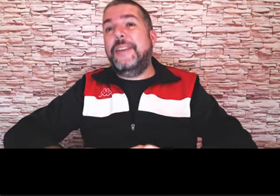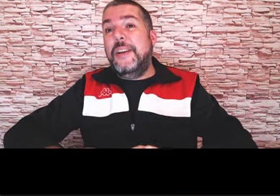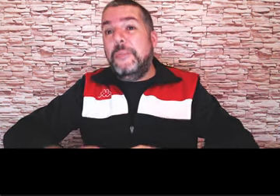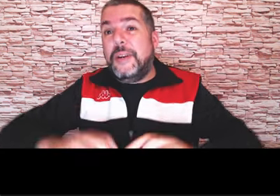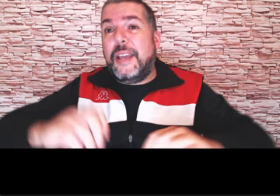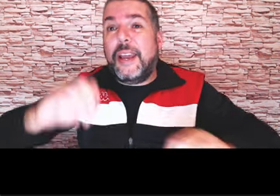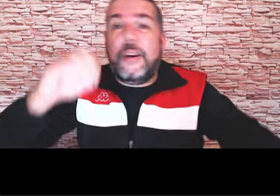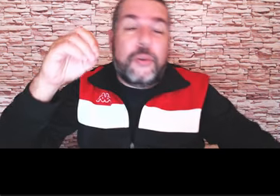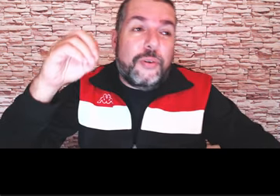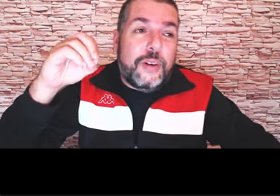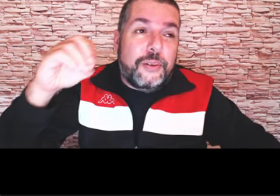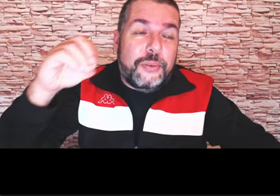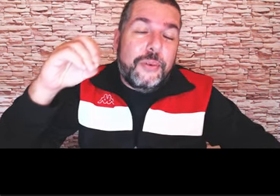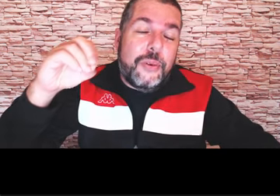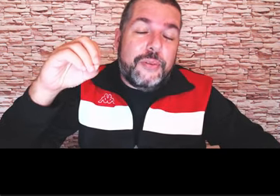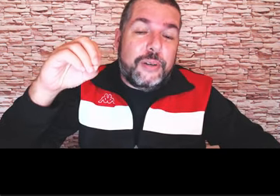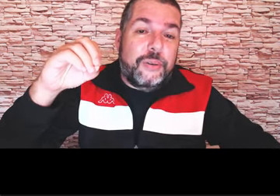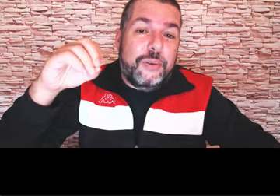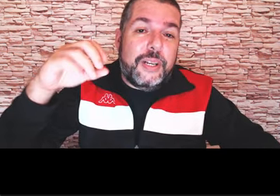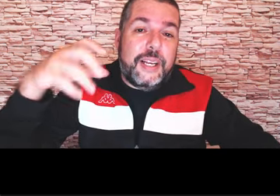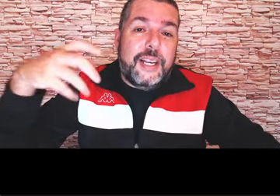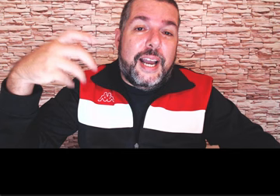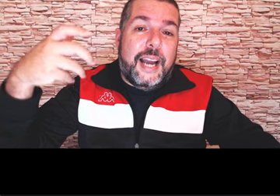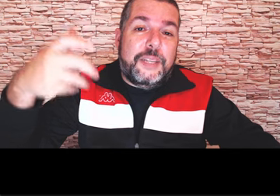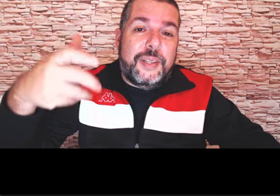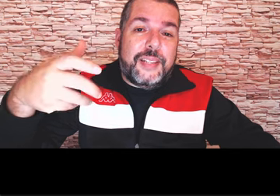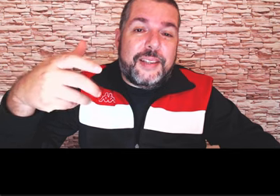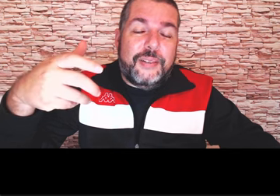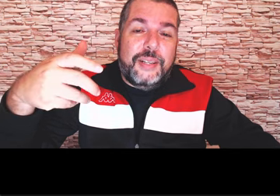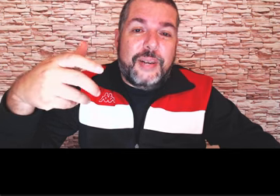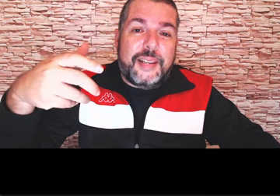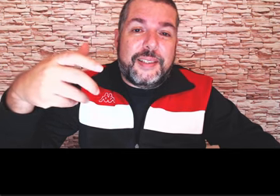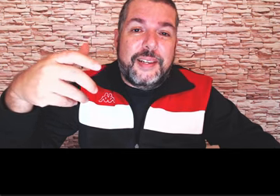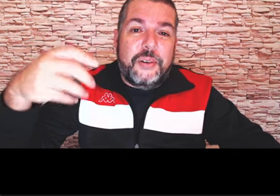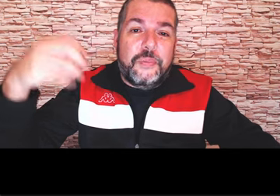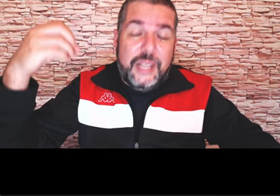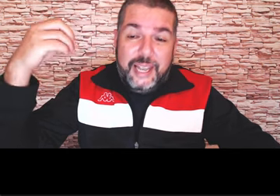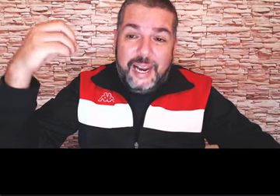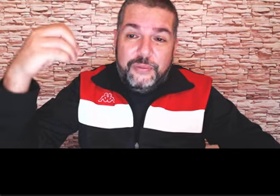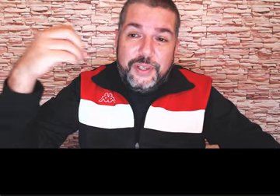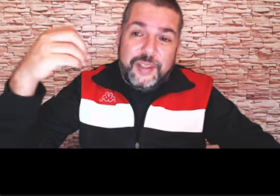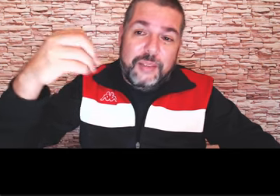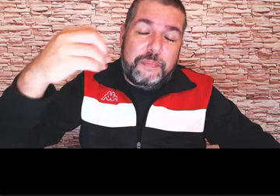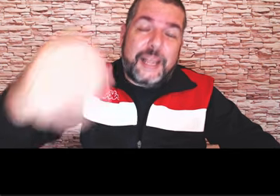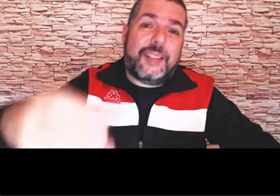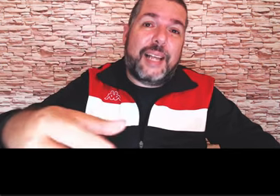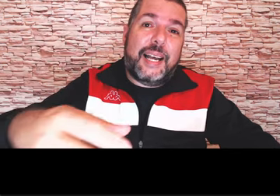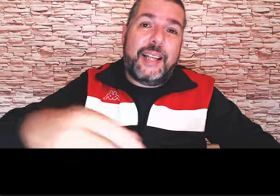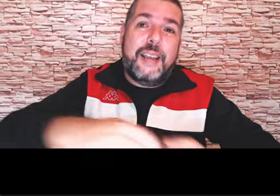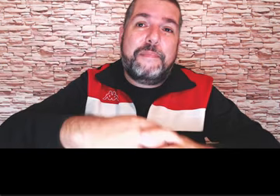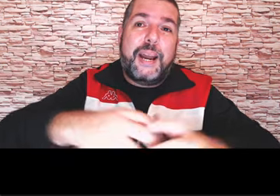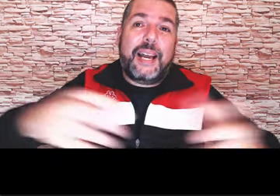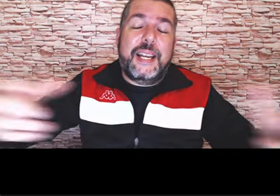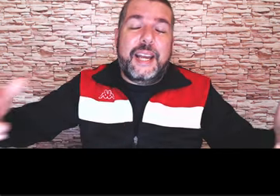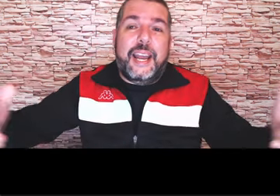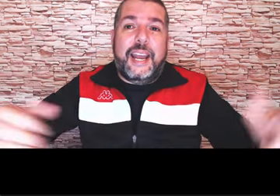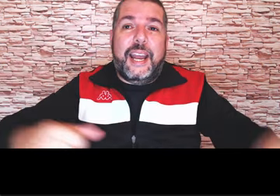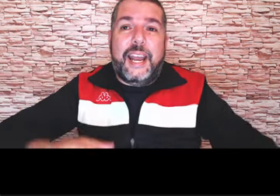tanto. Porque no governo Lula, a administração da educação ela foi sendo passada